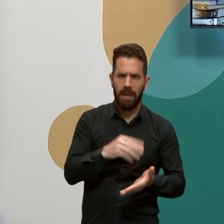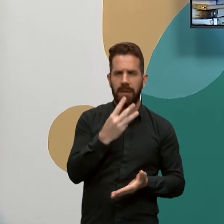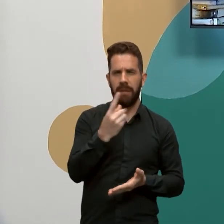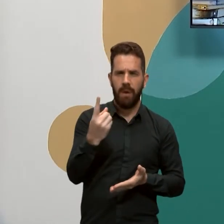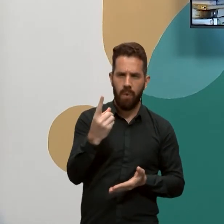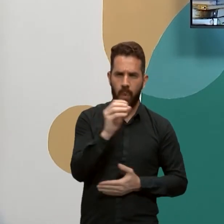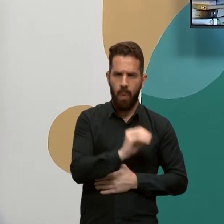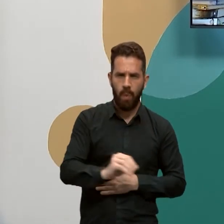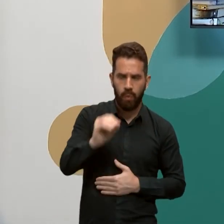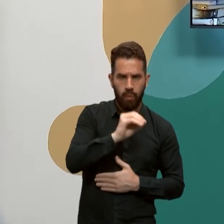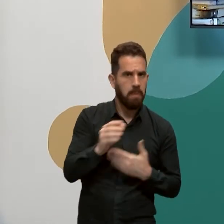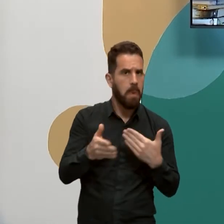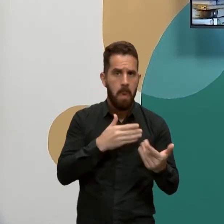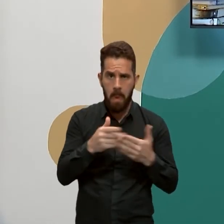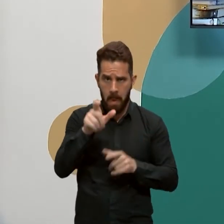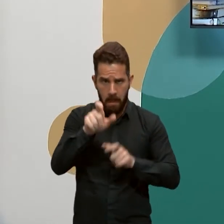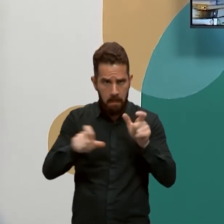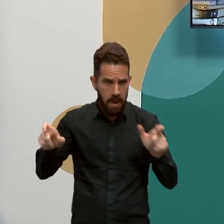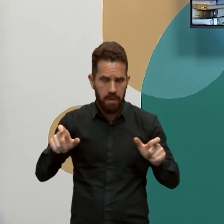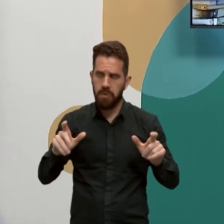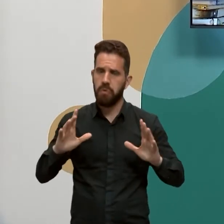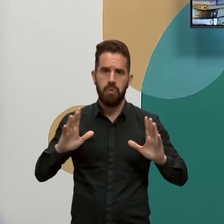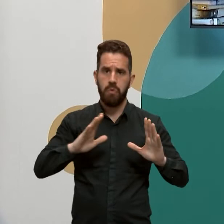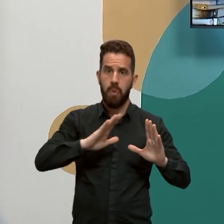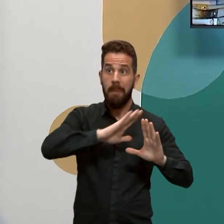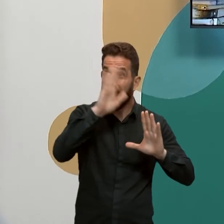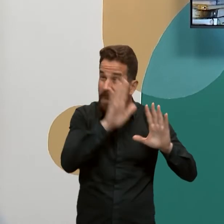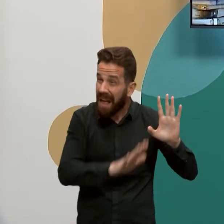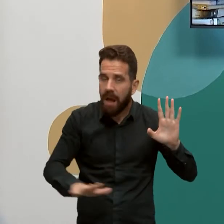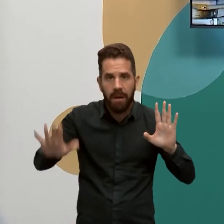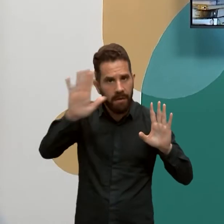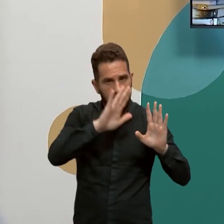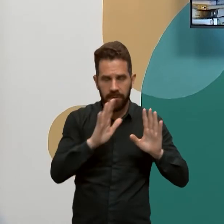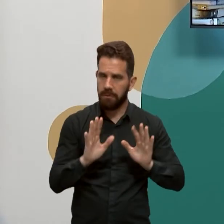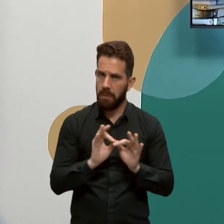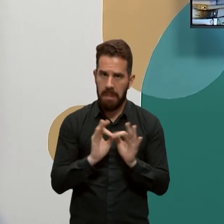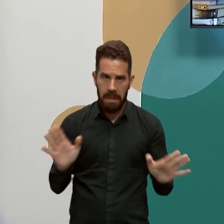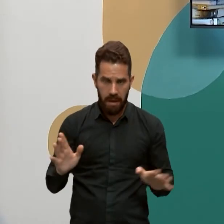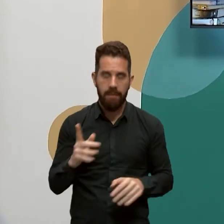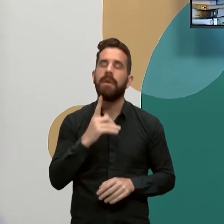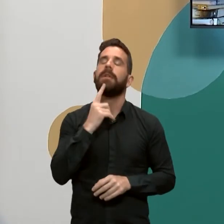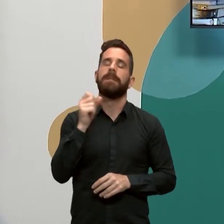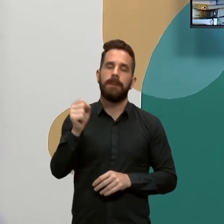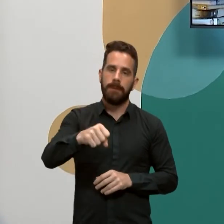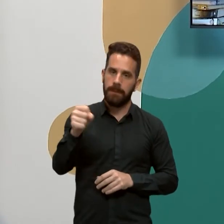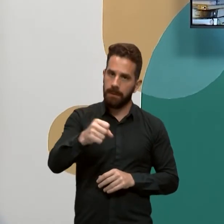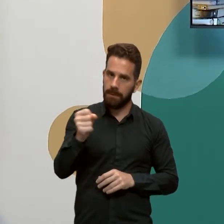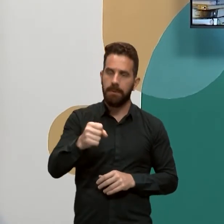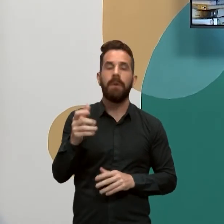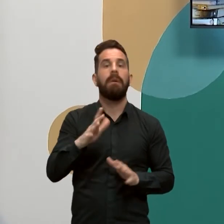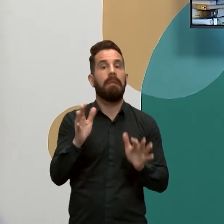e para qualquer pessoa de qualquer lugar do país. Isso, para qualquer pessoa